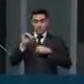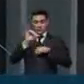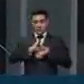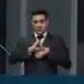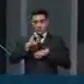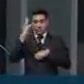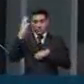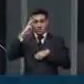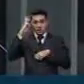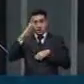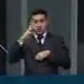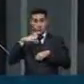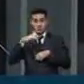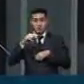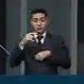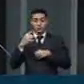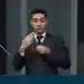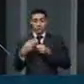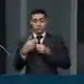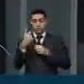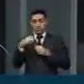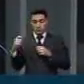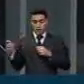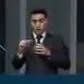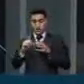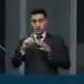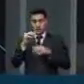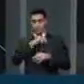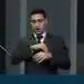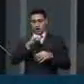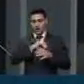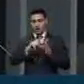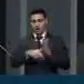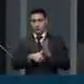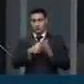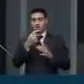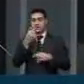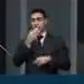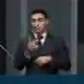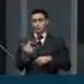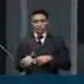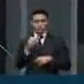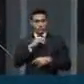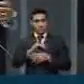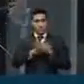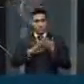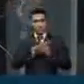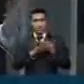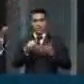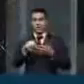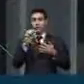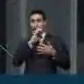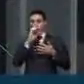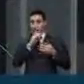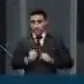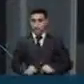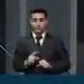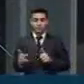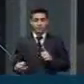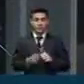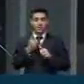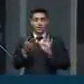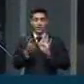maranhense um município com 1 mês de salário atrasado, o mês de dezembro estava atrasado. Ele logo, prontamente, que foi uma das suas